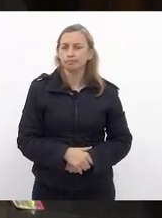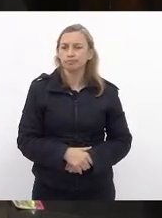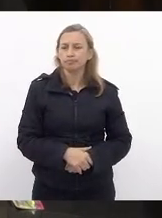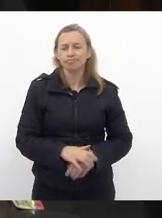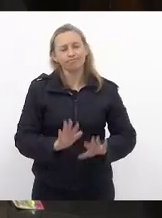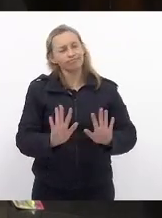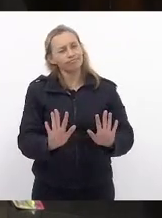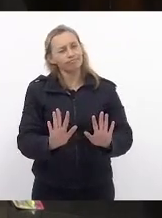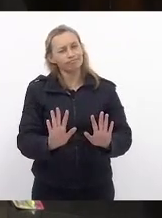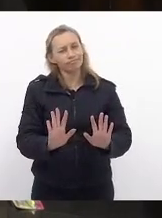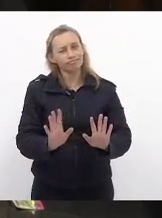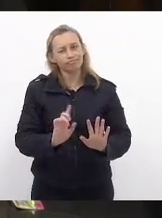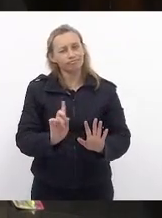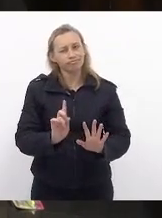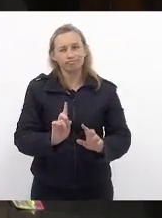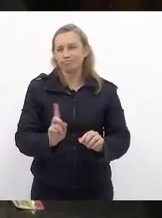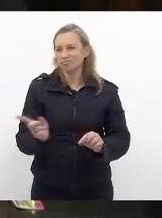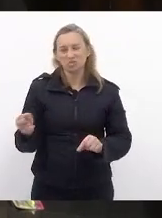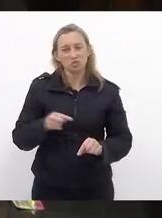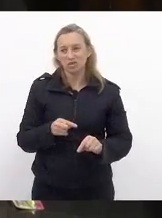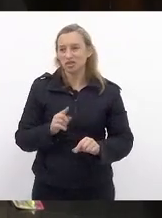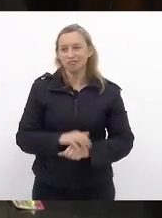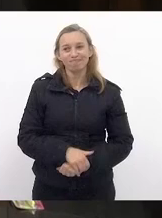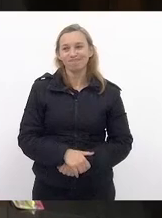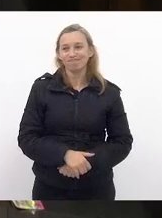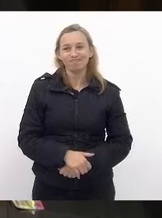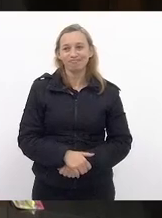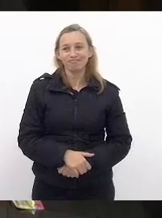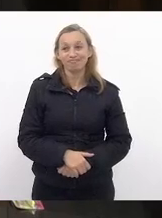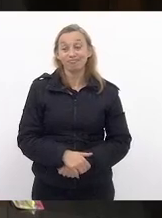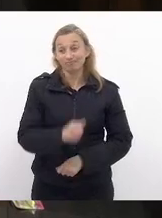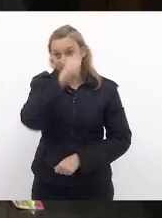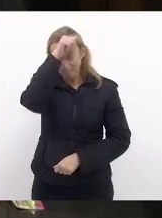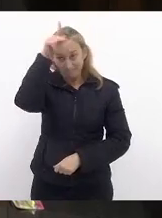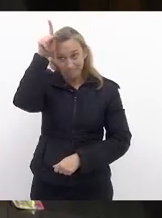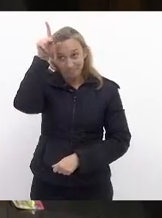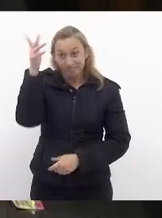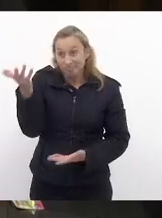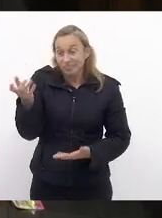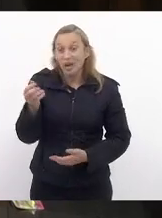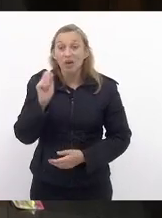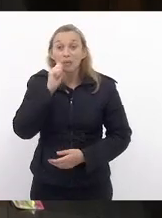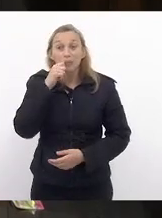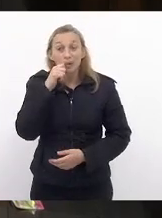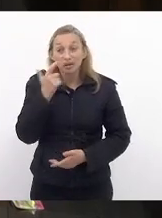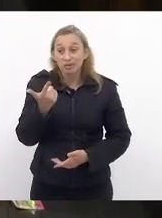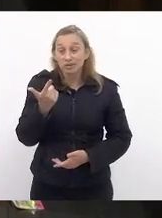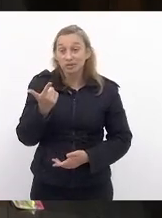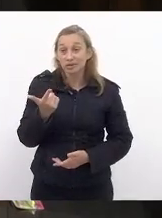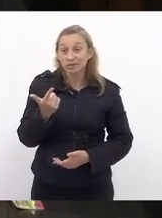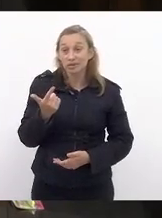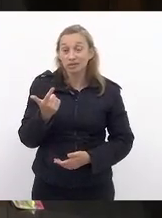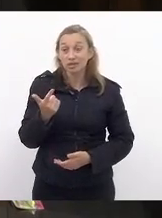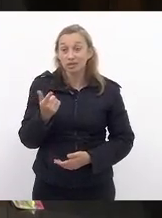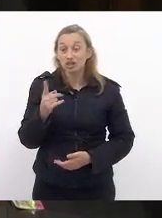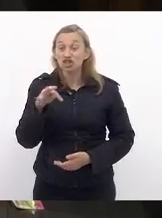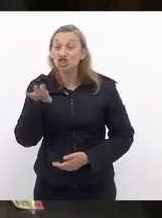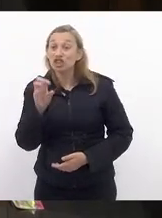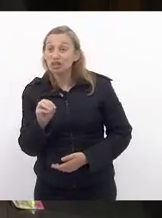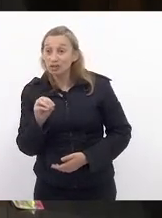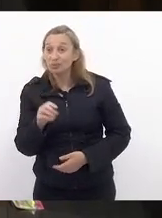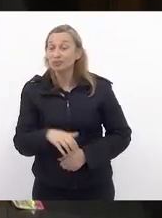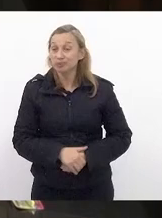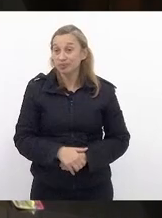é mais claro que não Claro que não o prefeito Eduardo tirando pais como